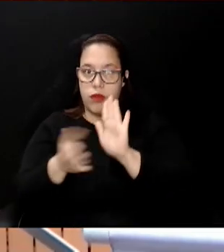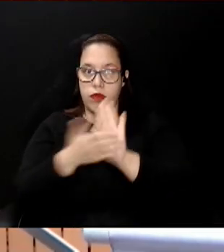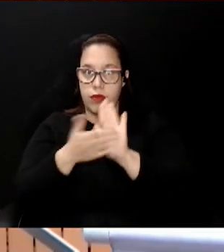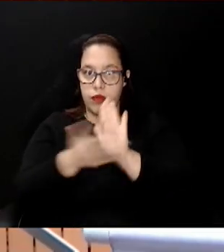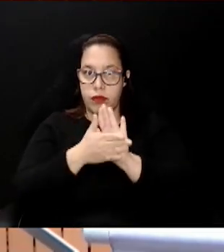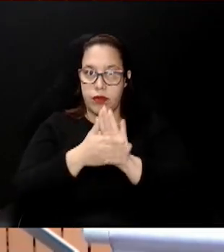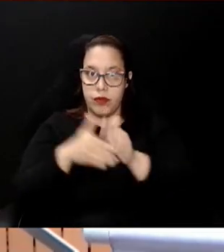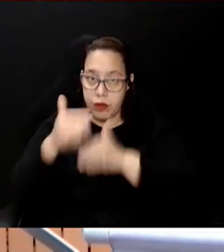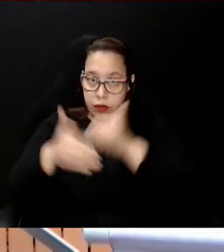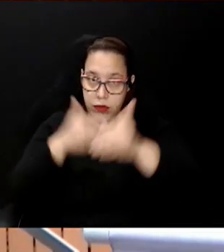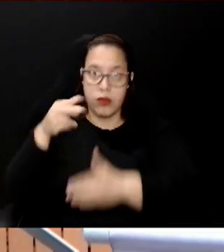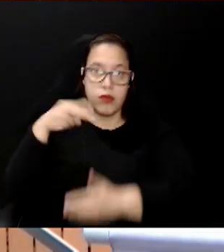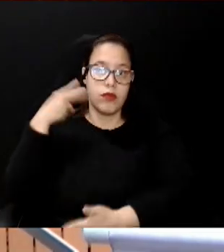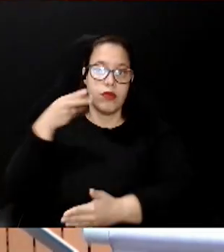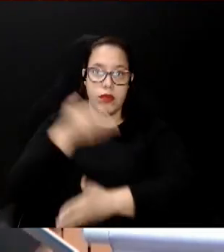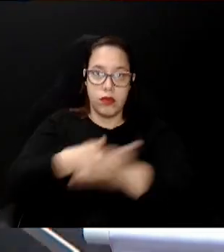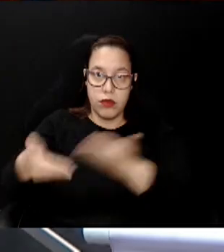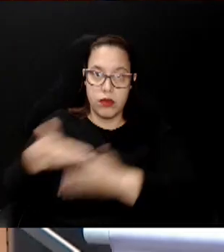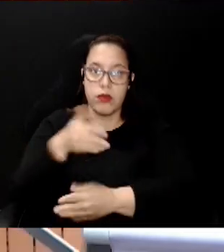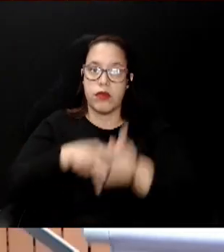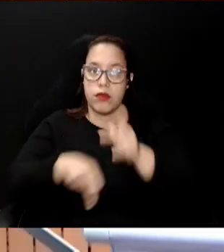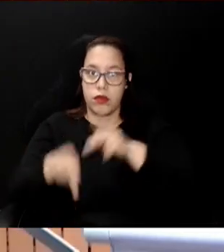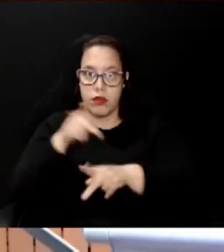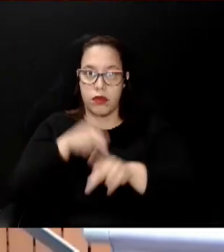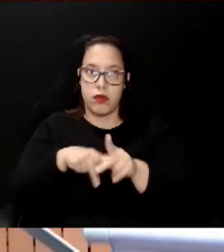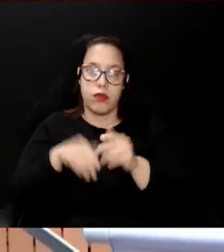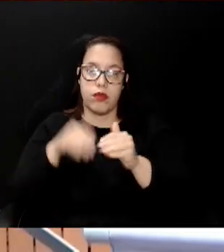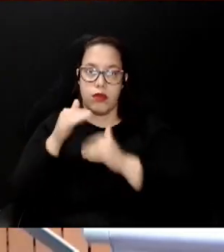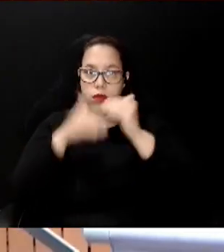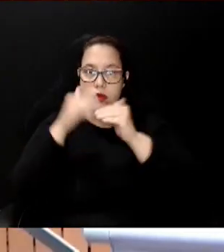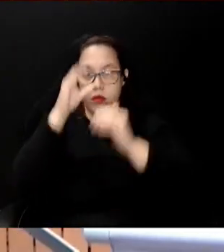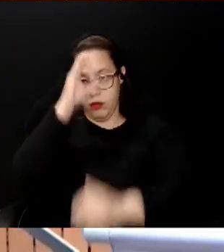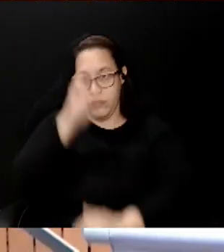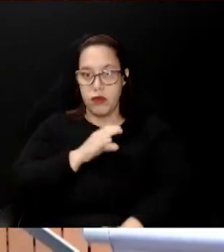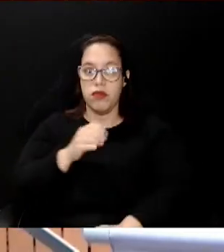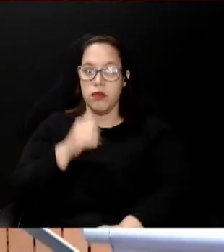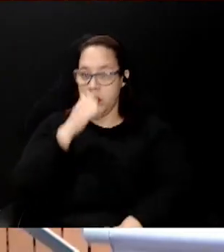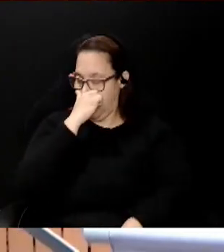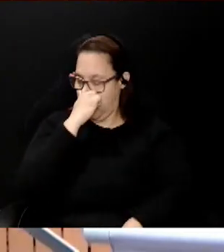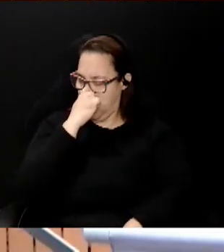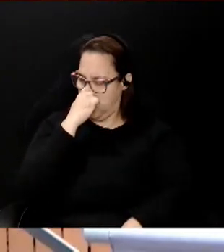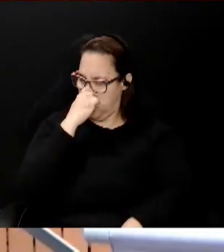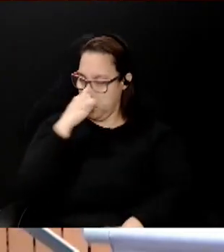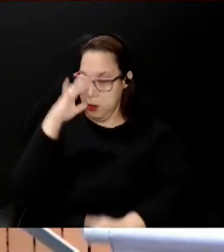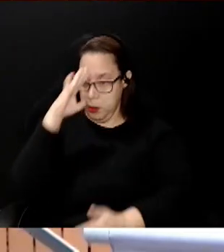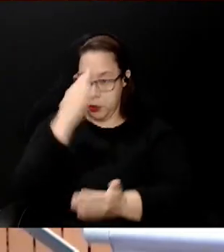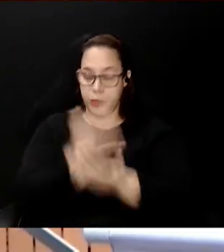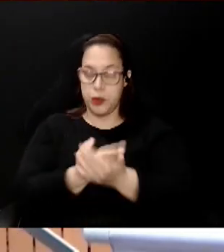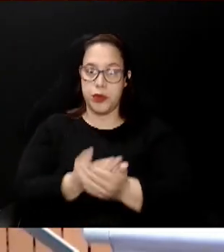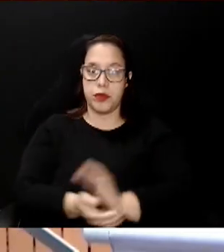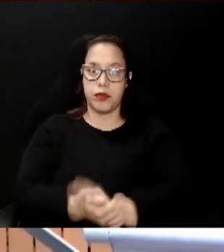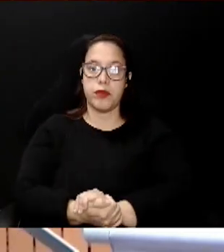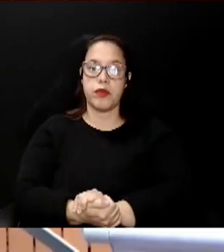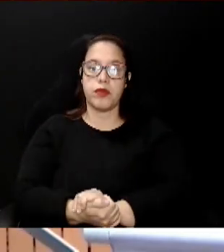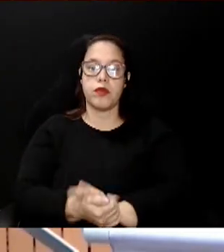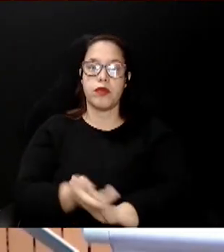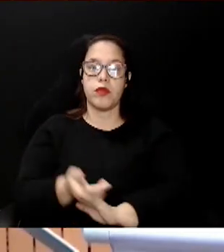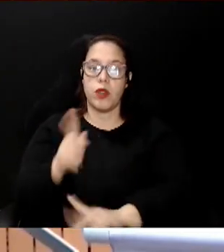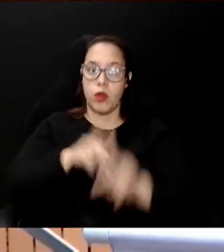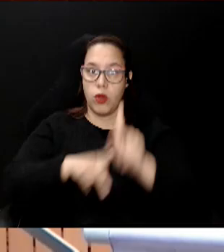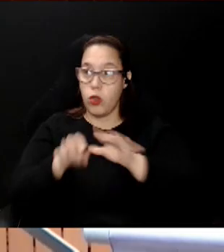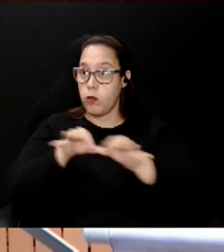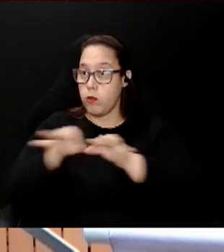com a participação popular e construir cidadania. Acreditava ele que só o povo organizado e